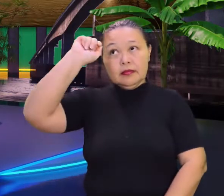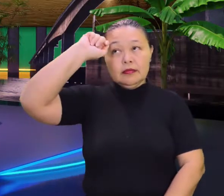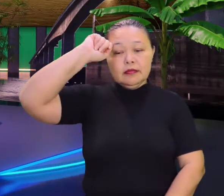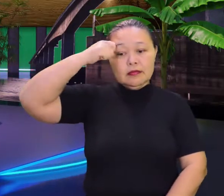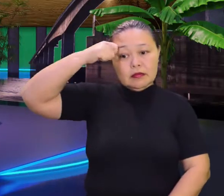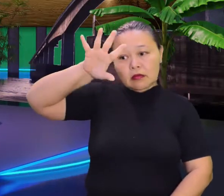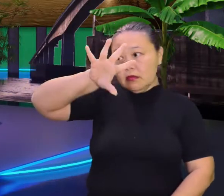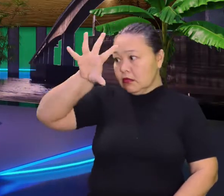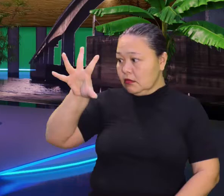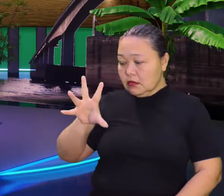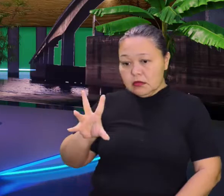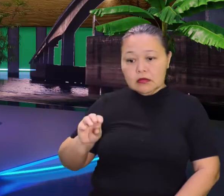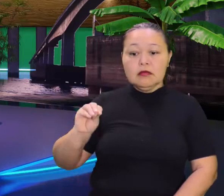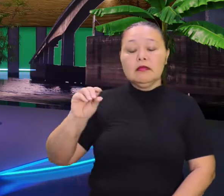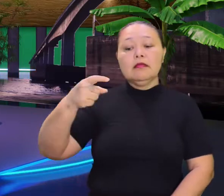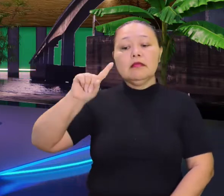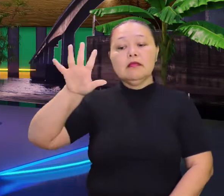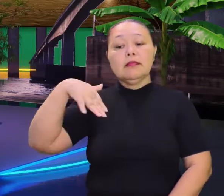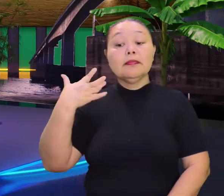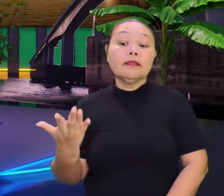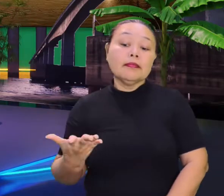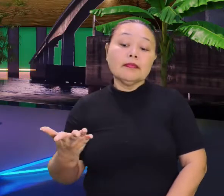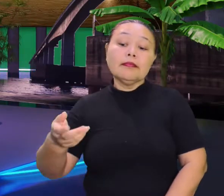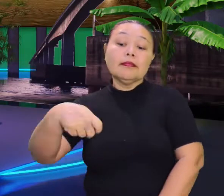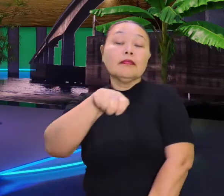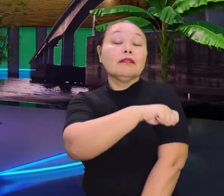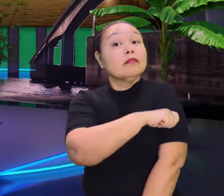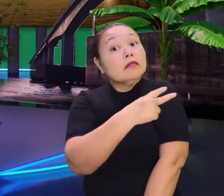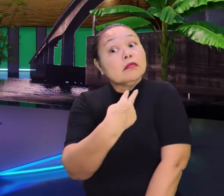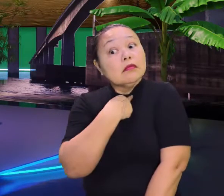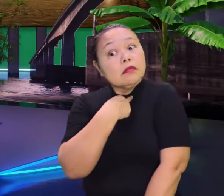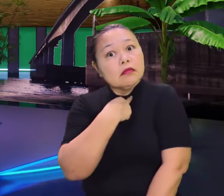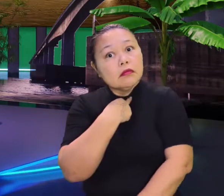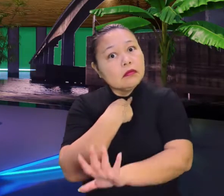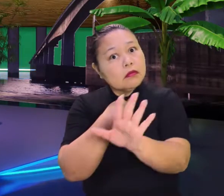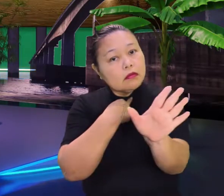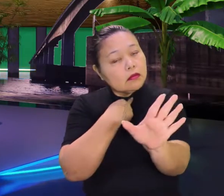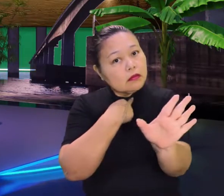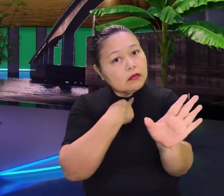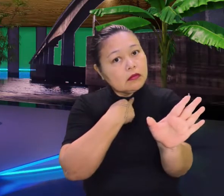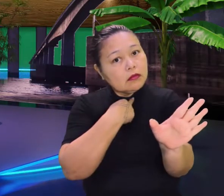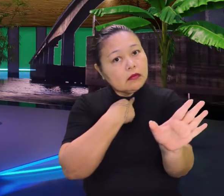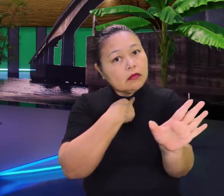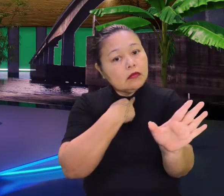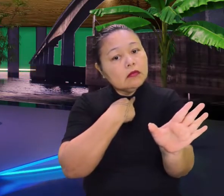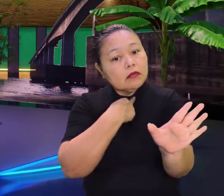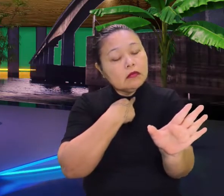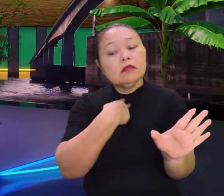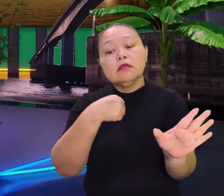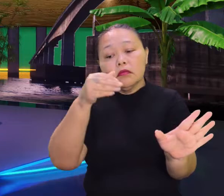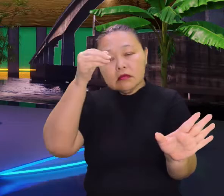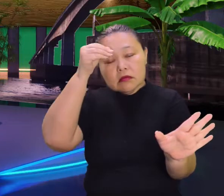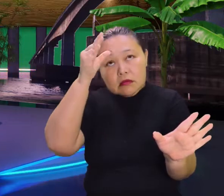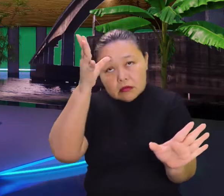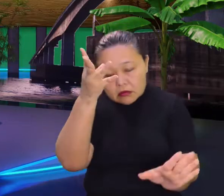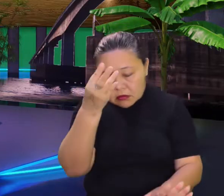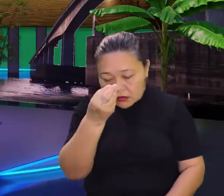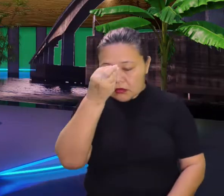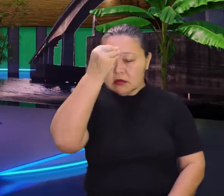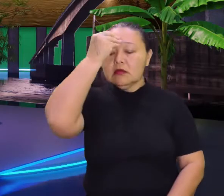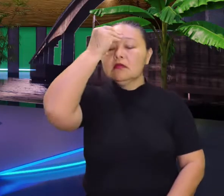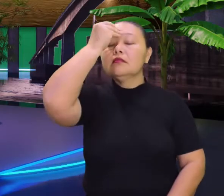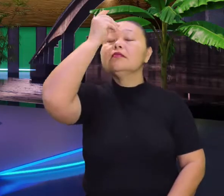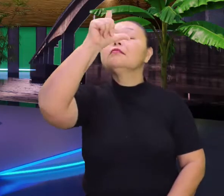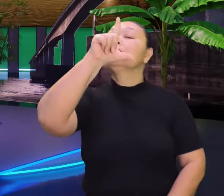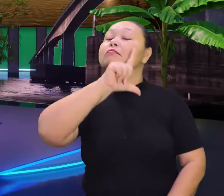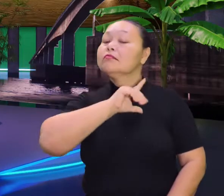África. No entanto, o aluno não pode perder de vista que isso é conhecimento que ele tem que levar para a prova do